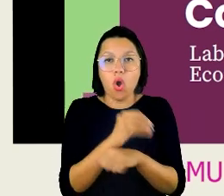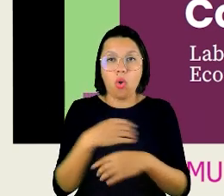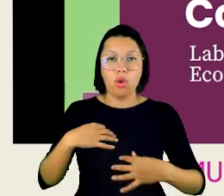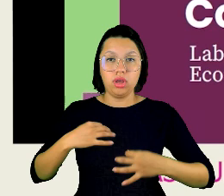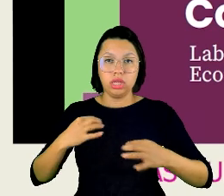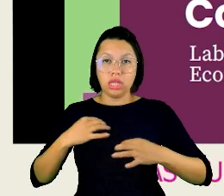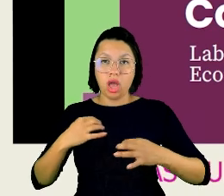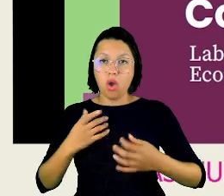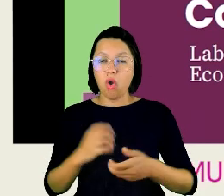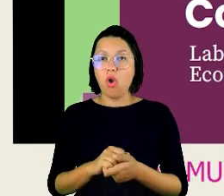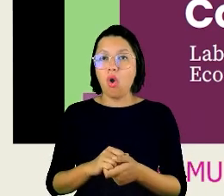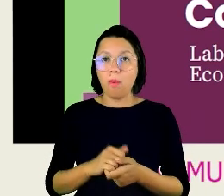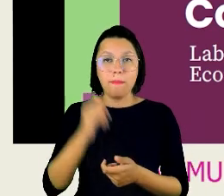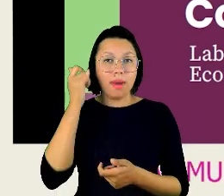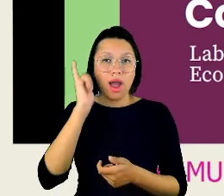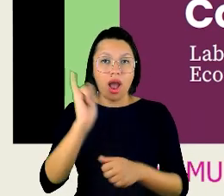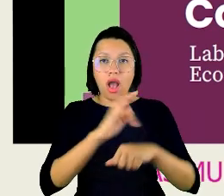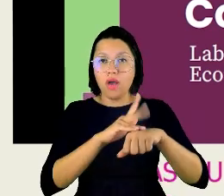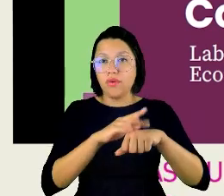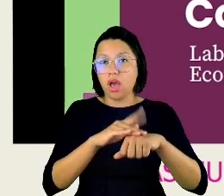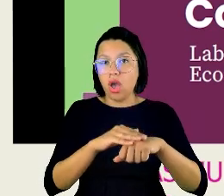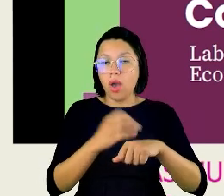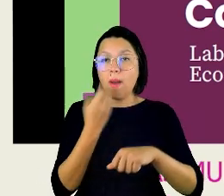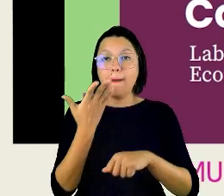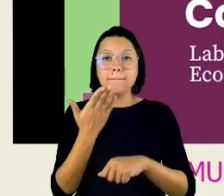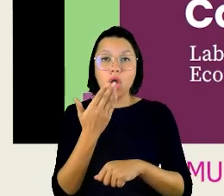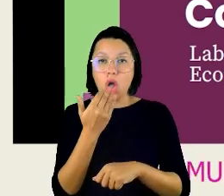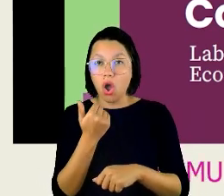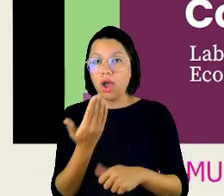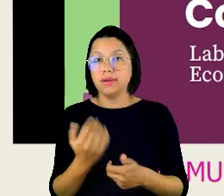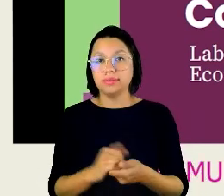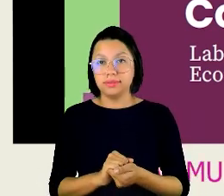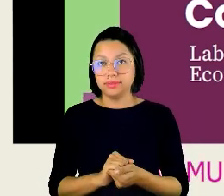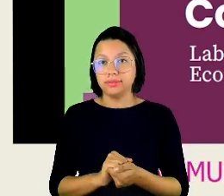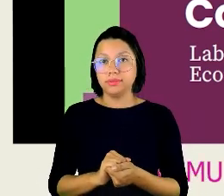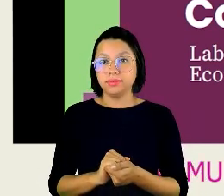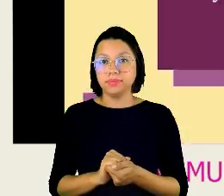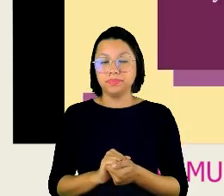roupas, prevenir doenças, né, com boa alimentação,